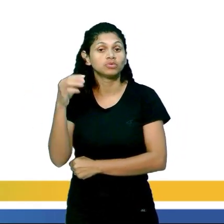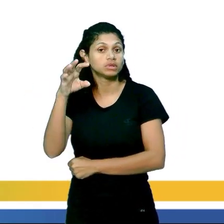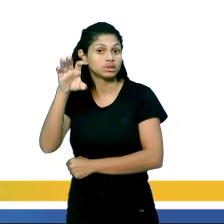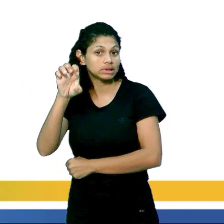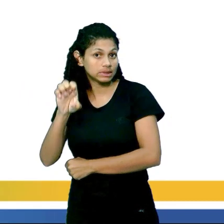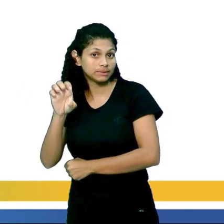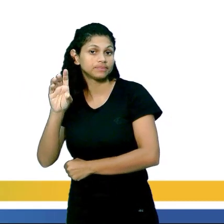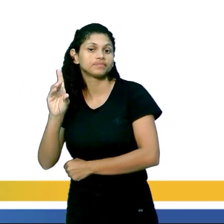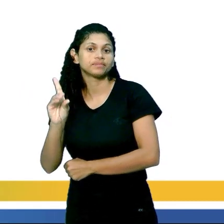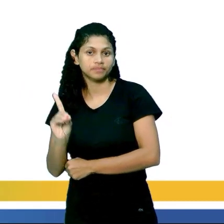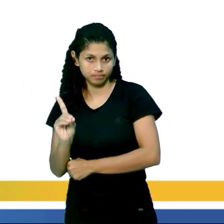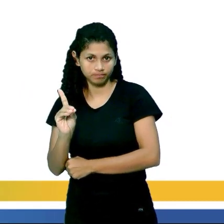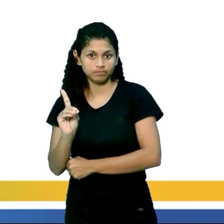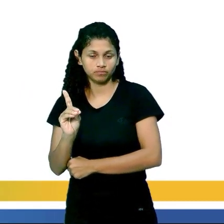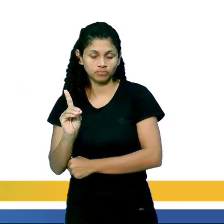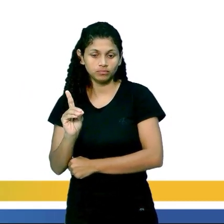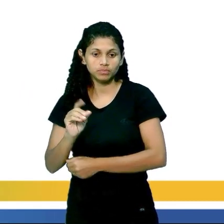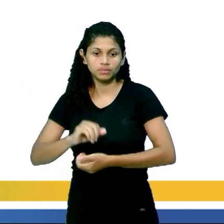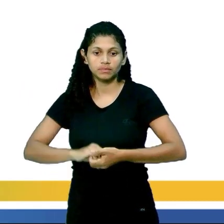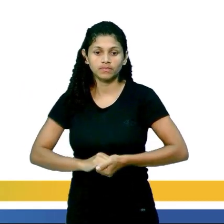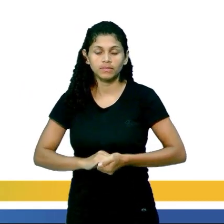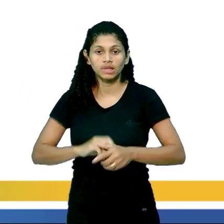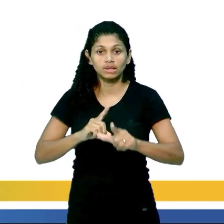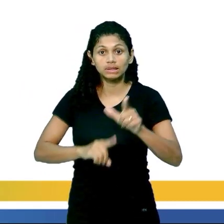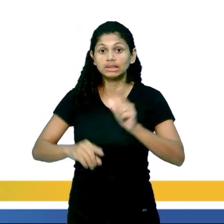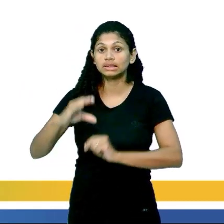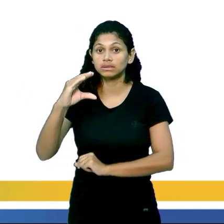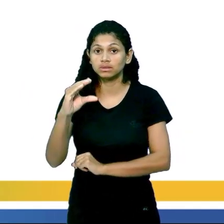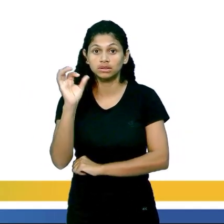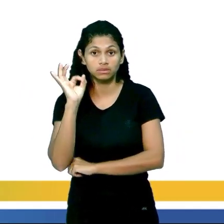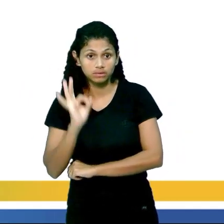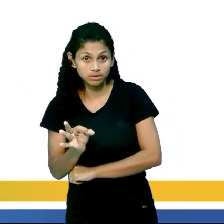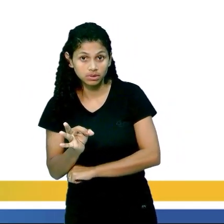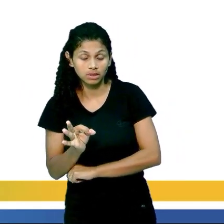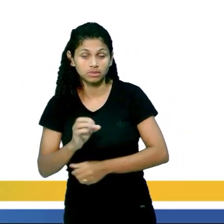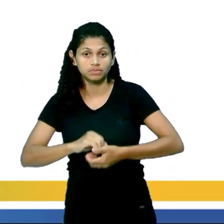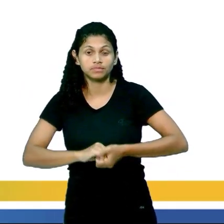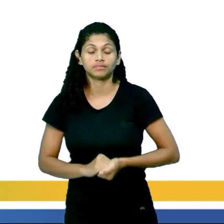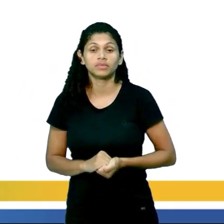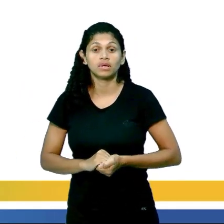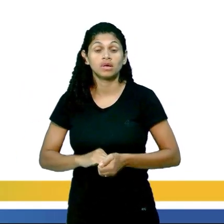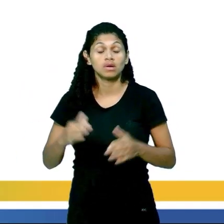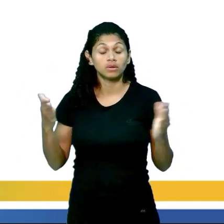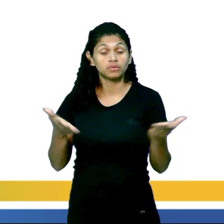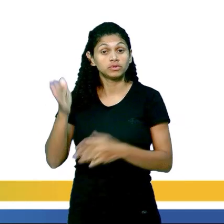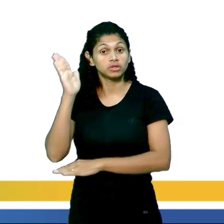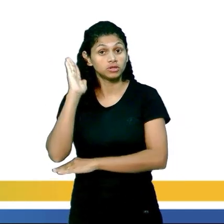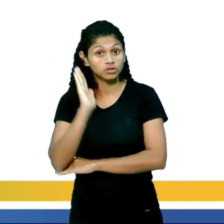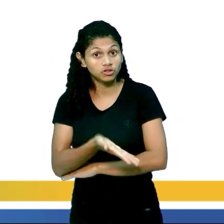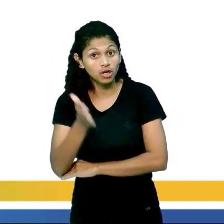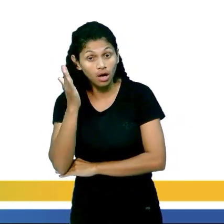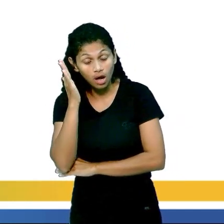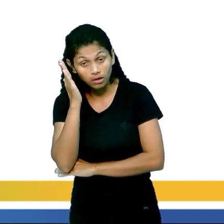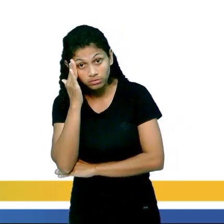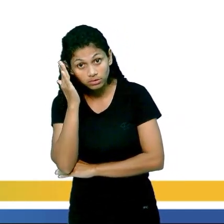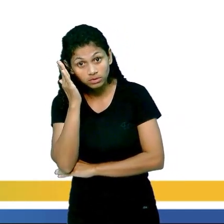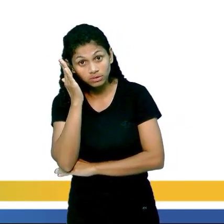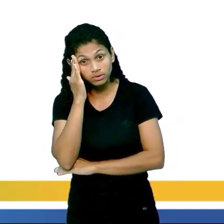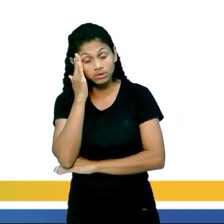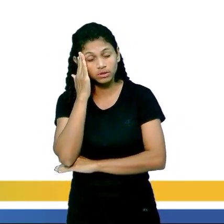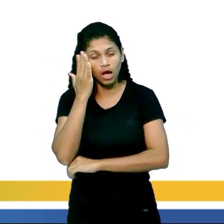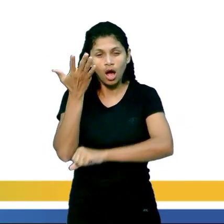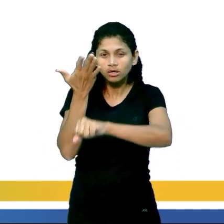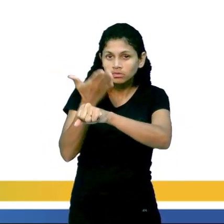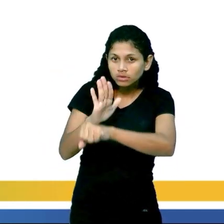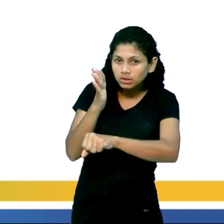alternativa correta é letra C, ok? Agora que você já conhece números e operações 2, treine